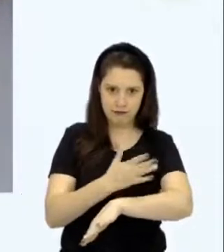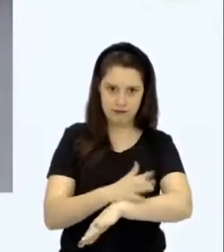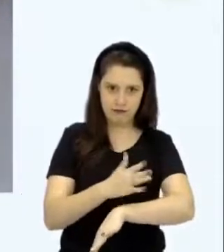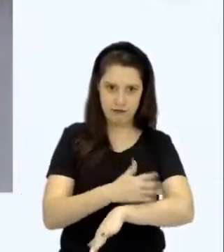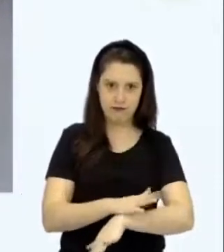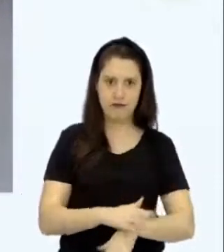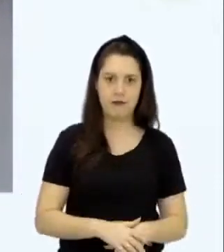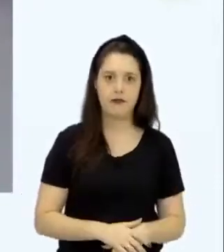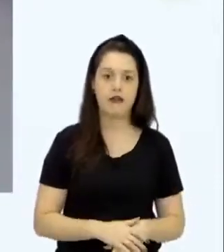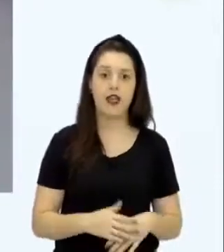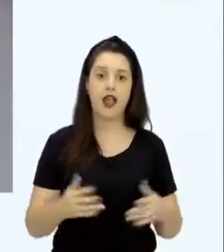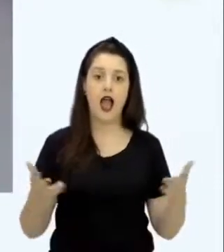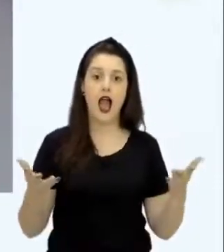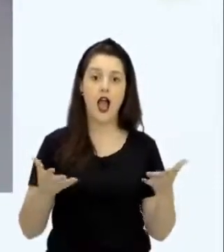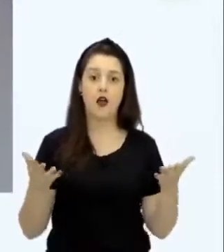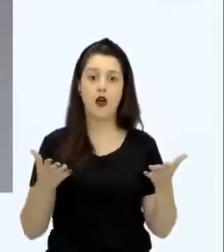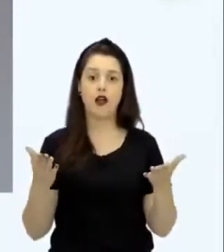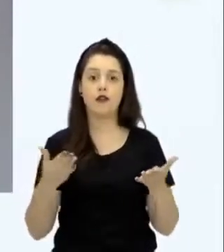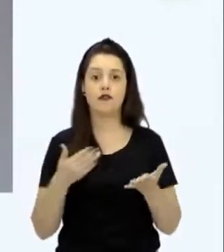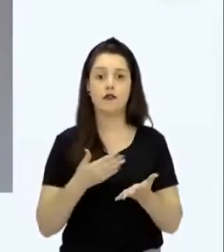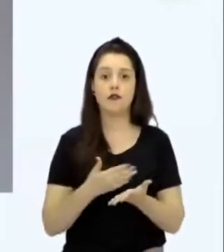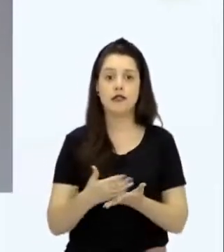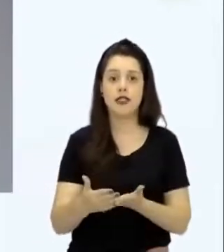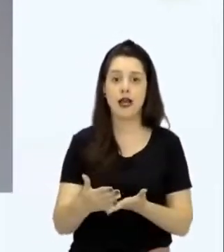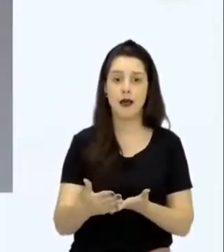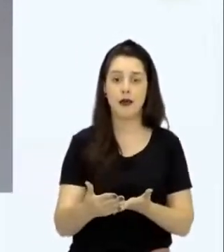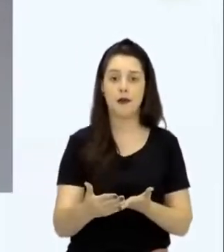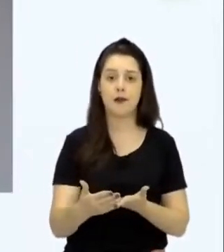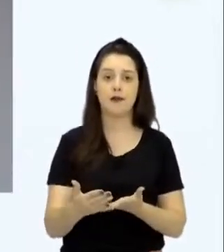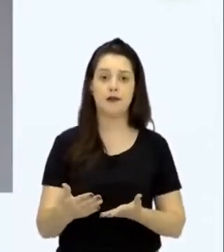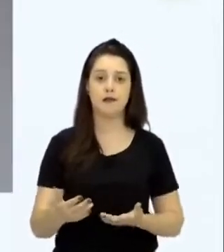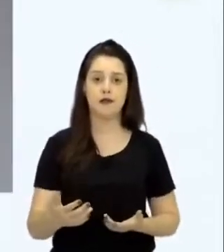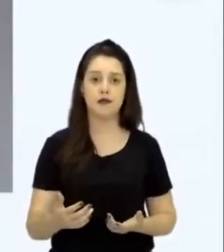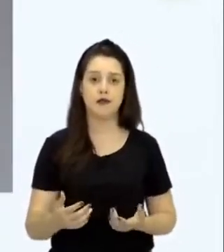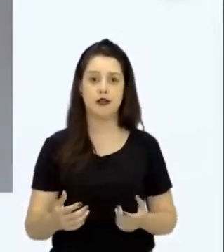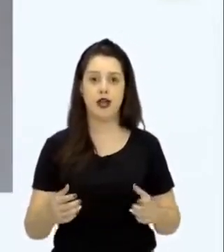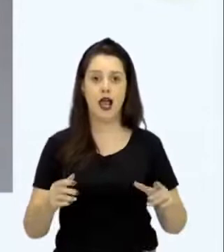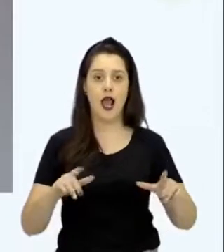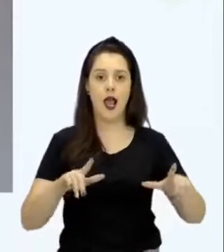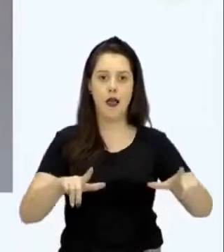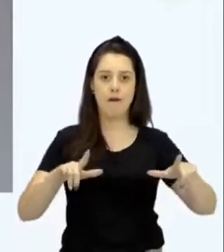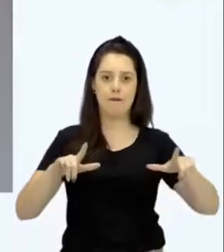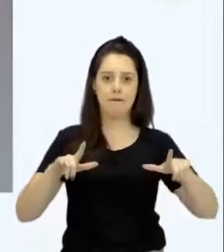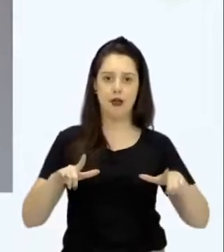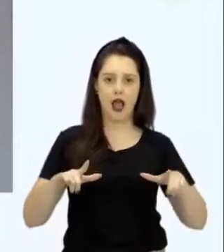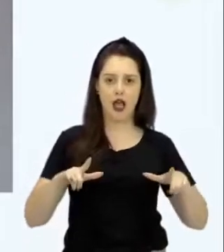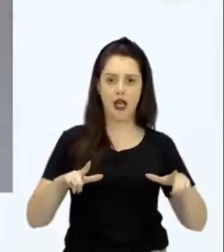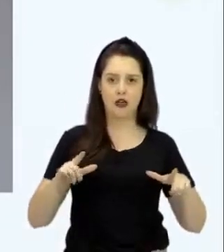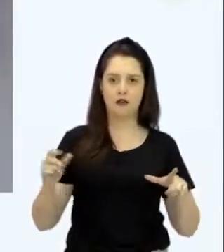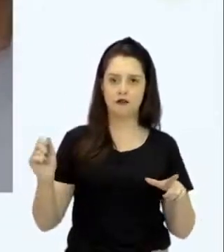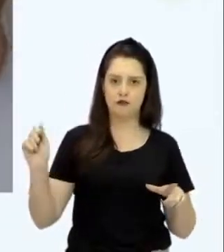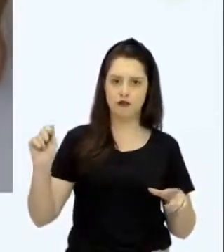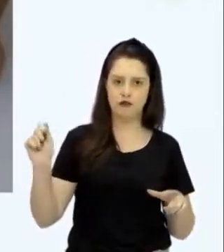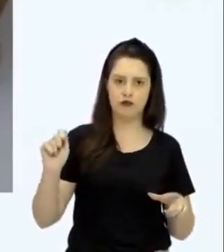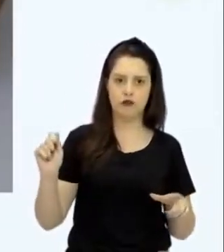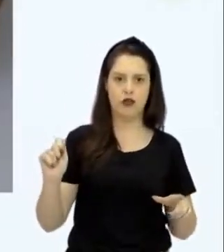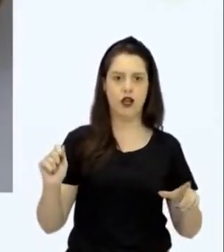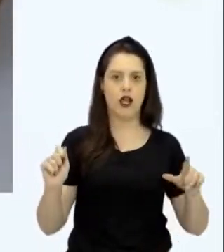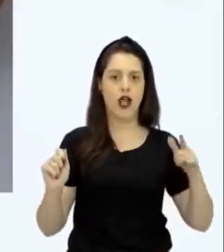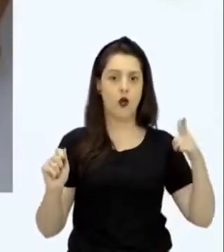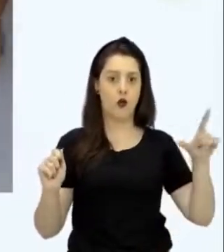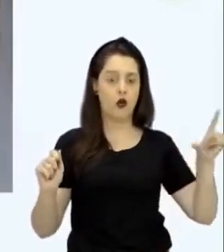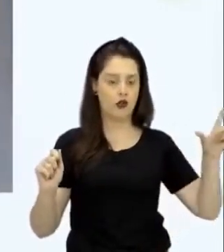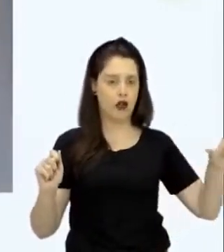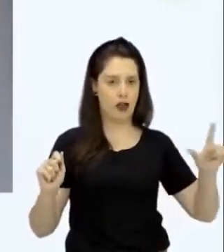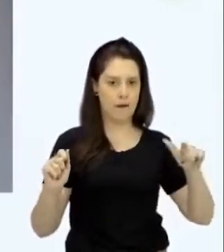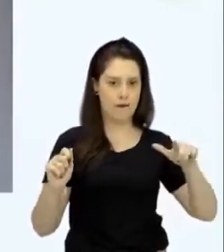Para começar, nós precisamos conectar a placa do Arduino na protoboard. Então, nós vamos